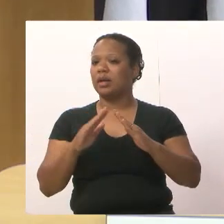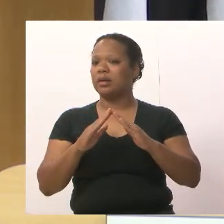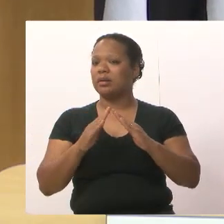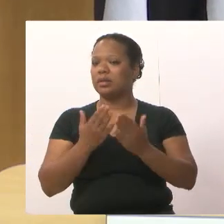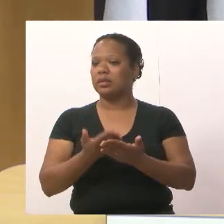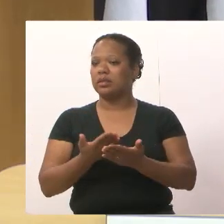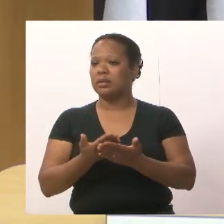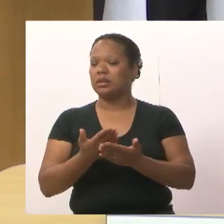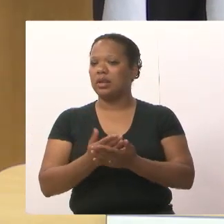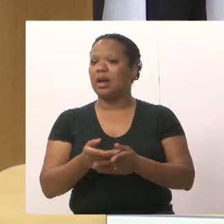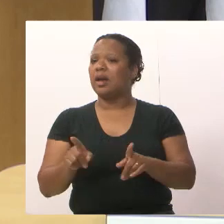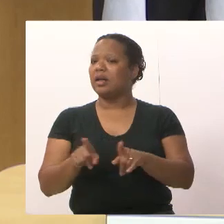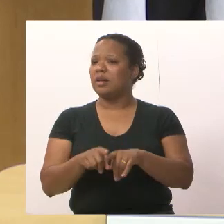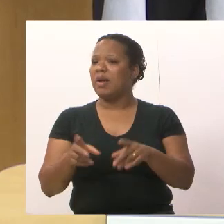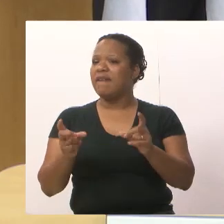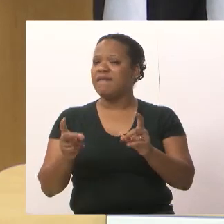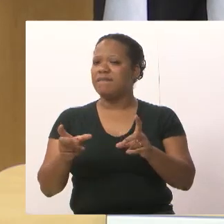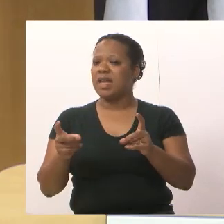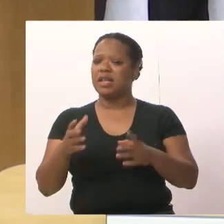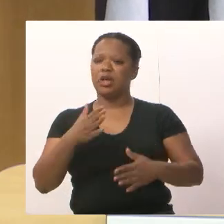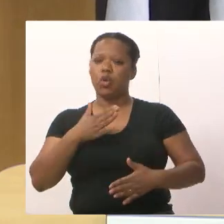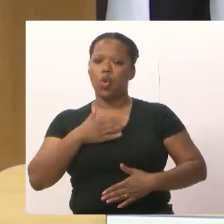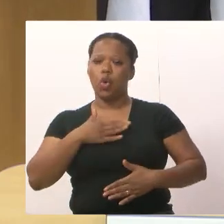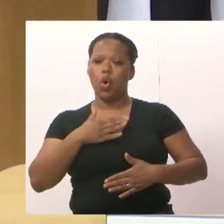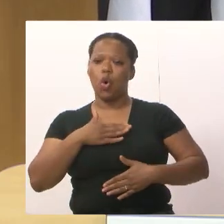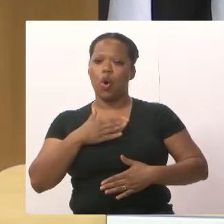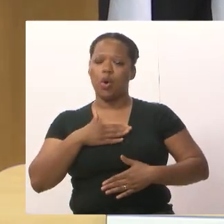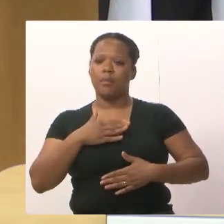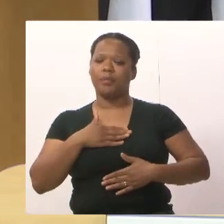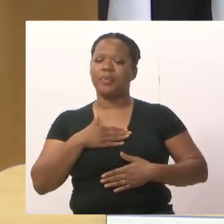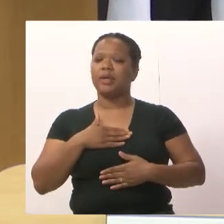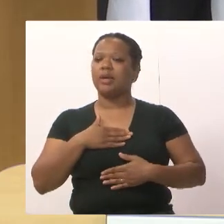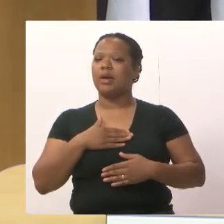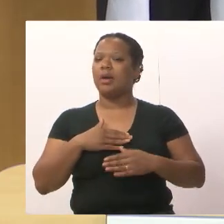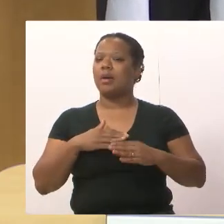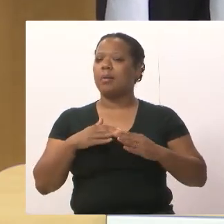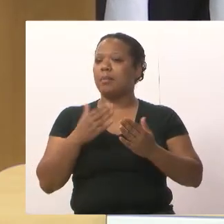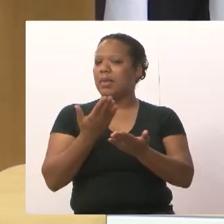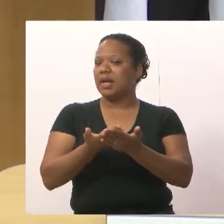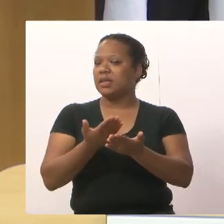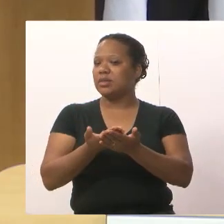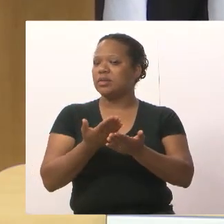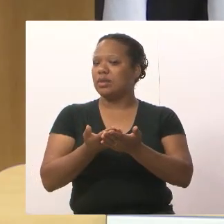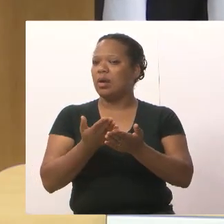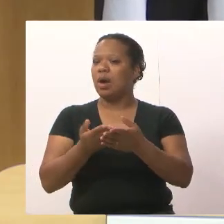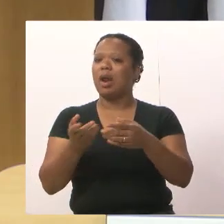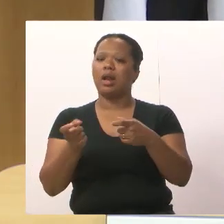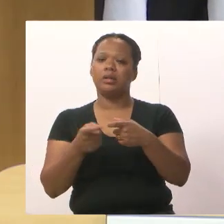dos corpos dessas pessoas que eram vendidos para as escolas de medicina.